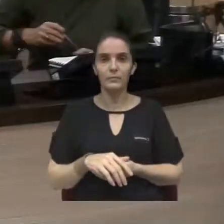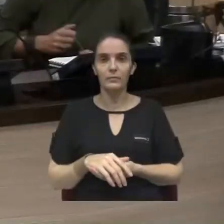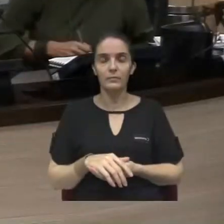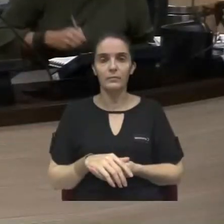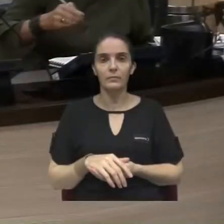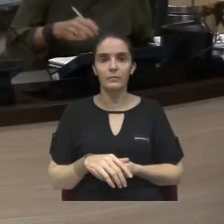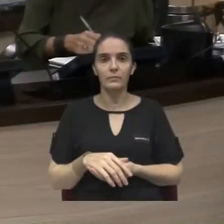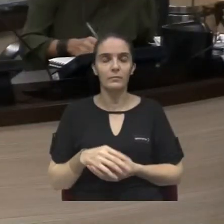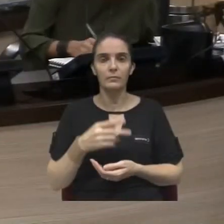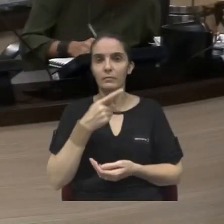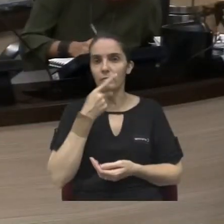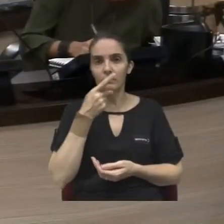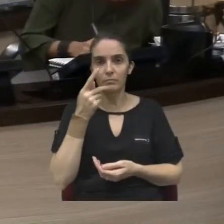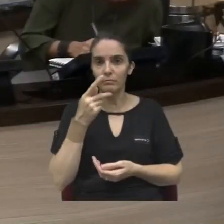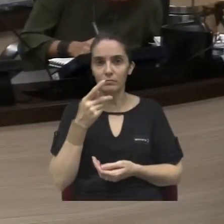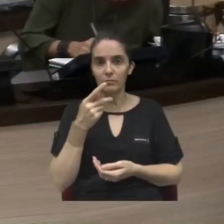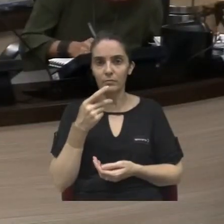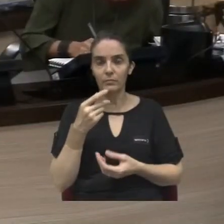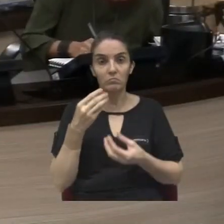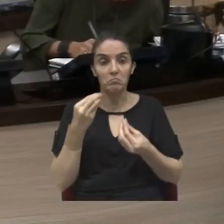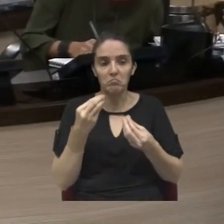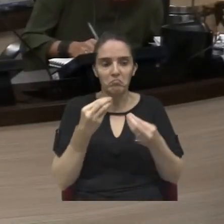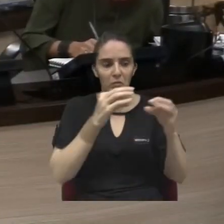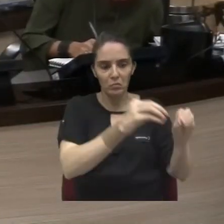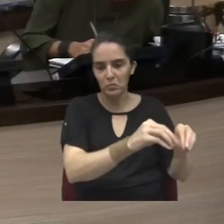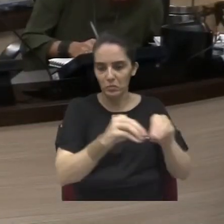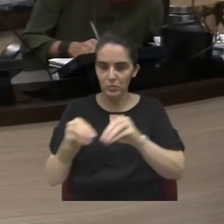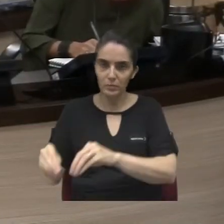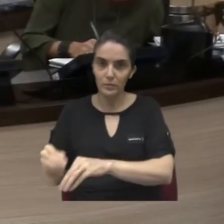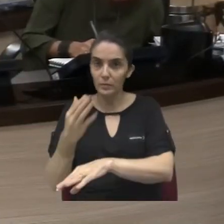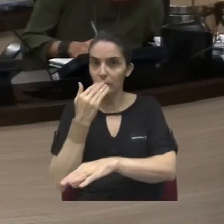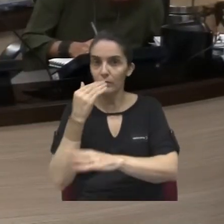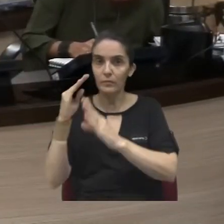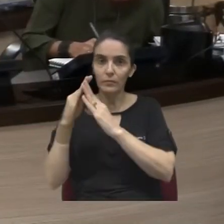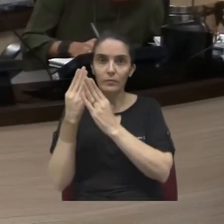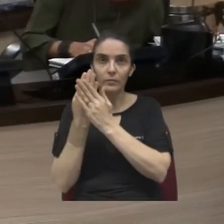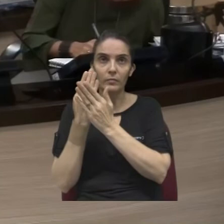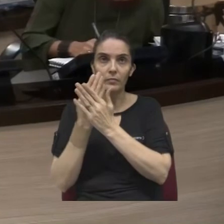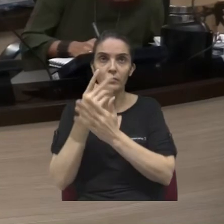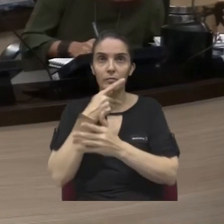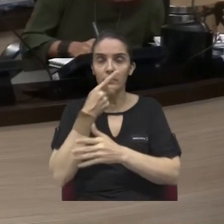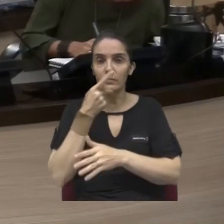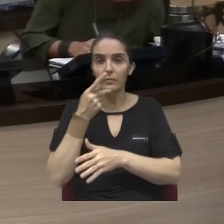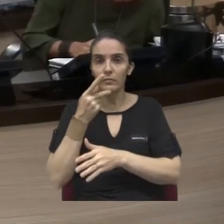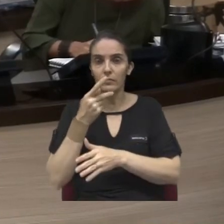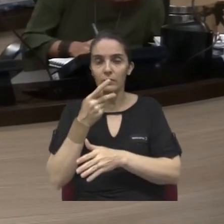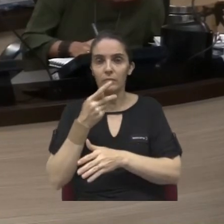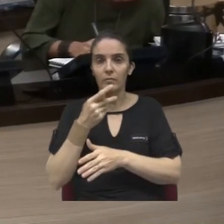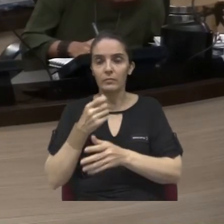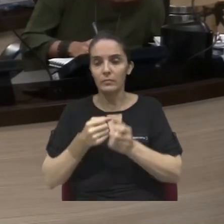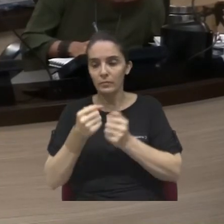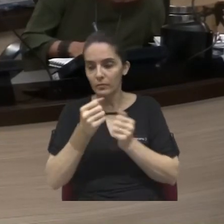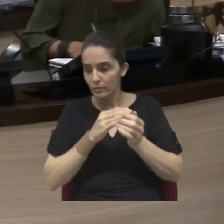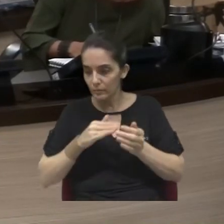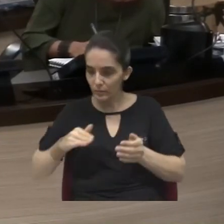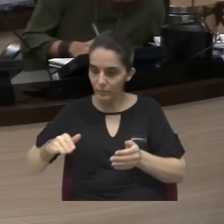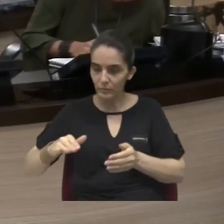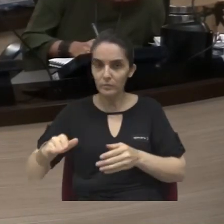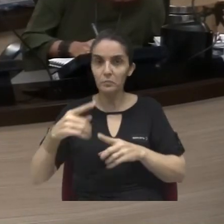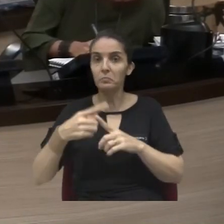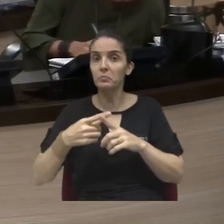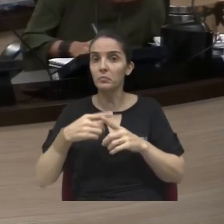da mudança da merenda, eu vou falar sobre o estacionamento, que aos domingos,